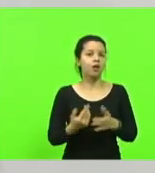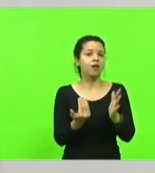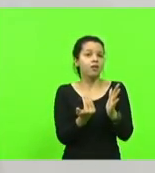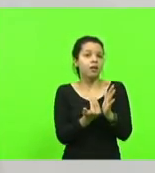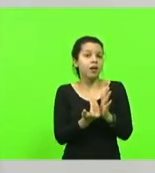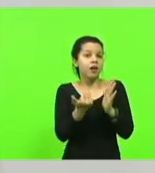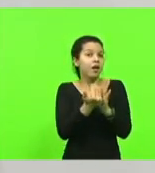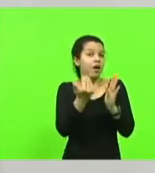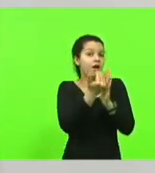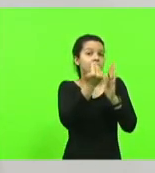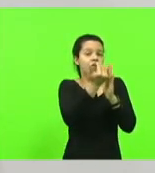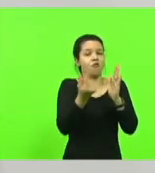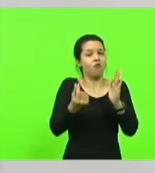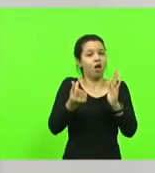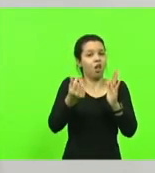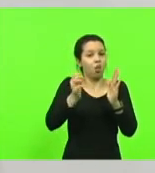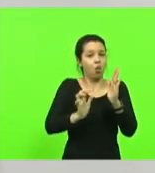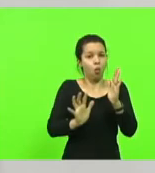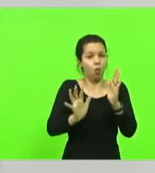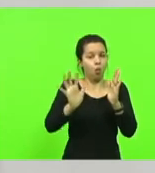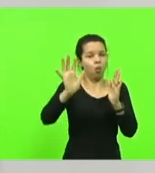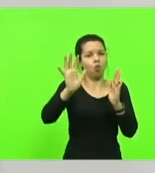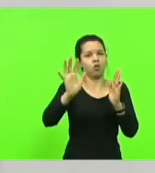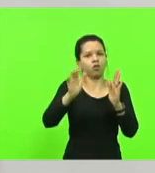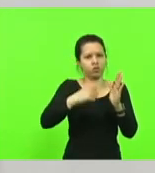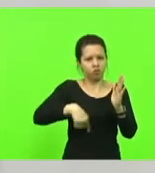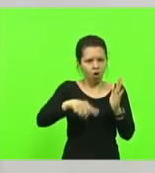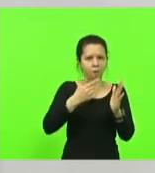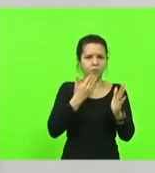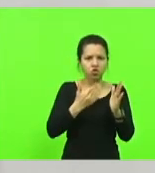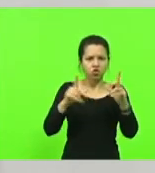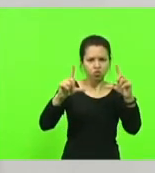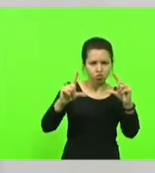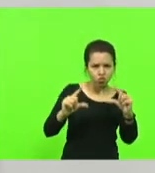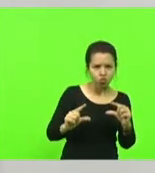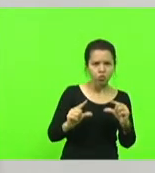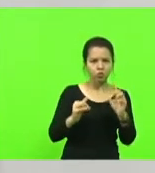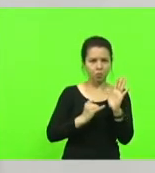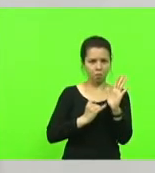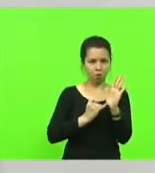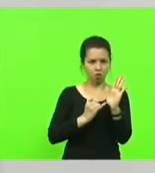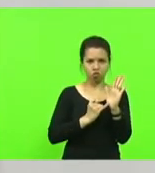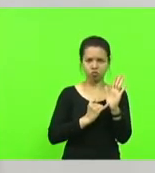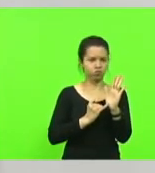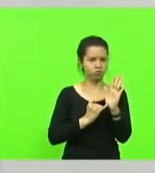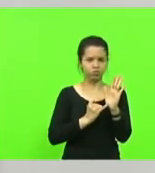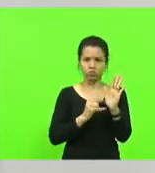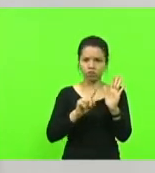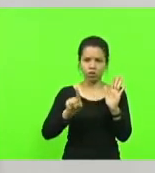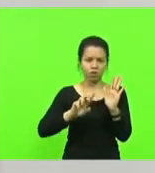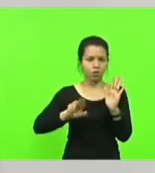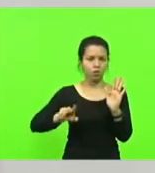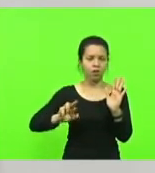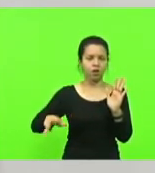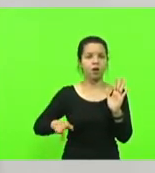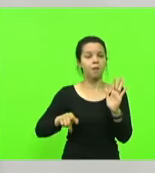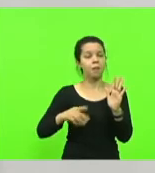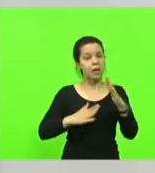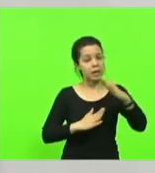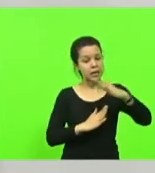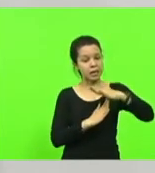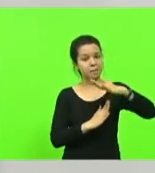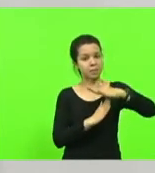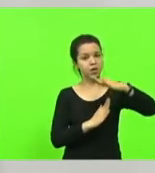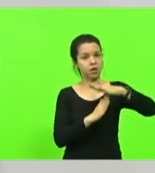de preços. Então, nós não estamos pedindo para reduzir impostos, mas para que se tenha um limite para a cobrança